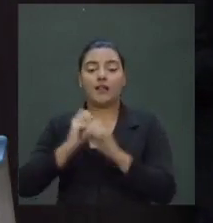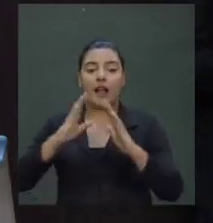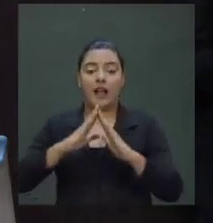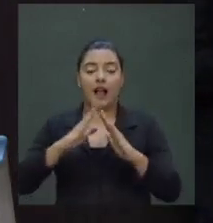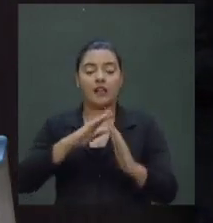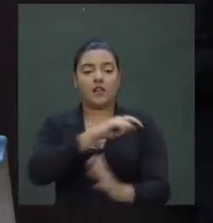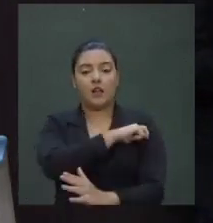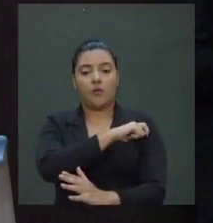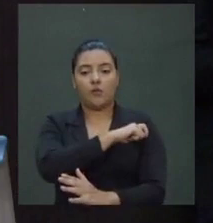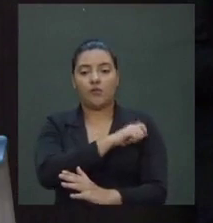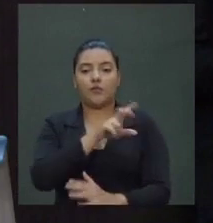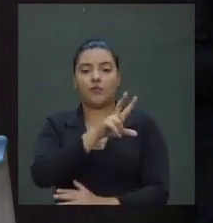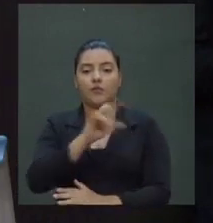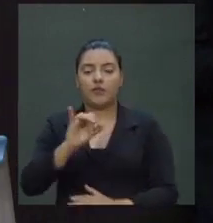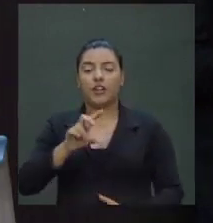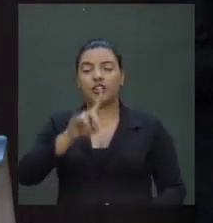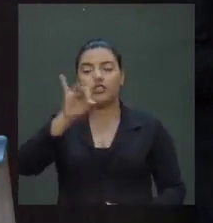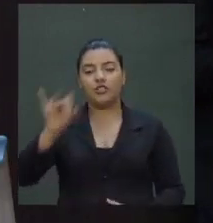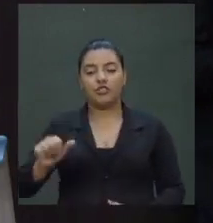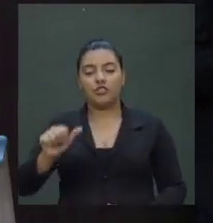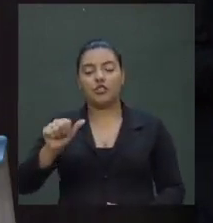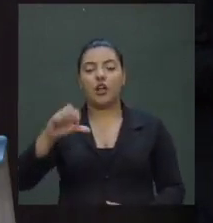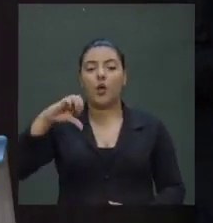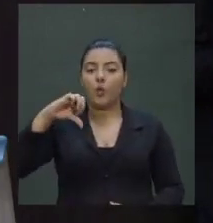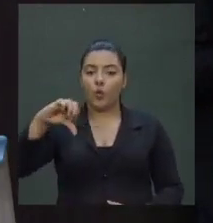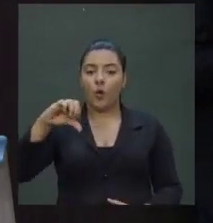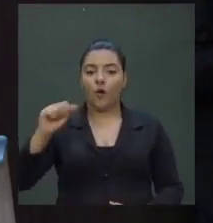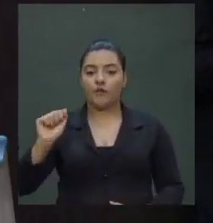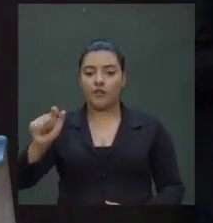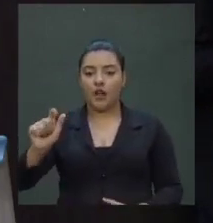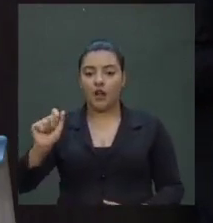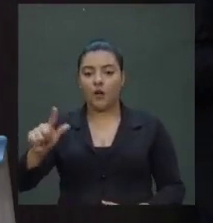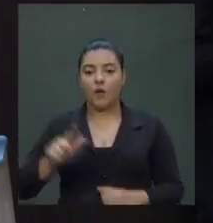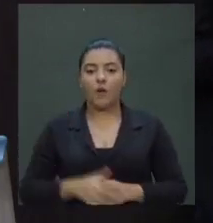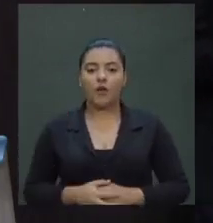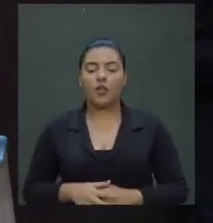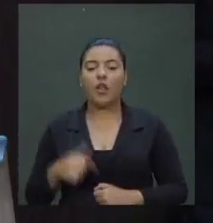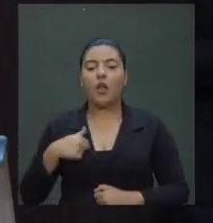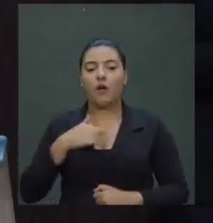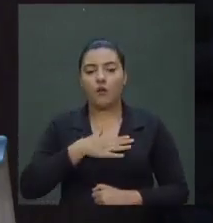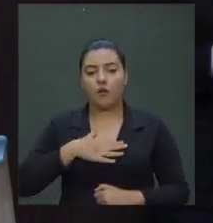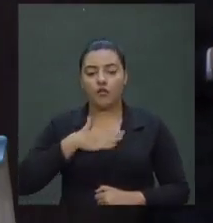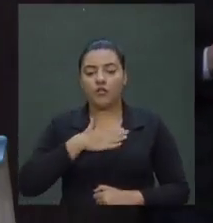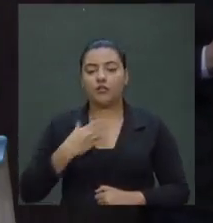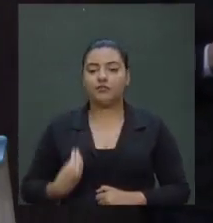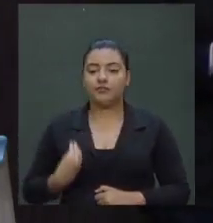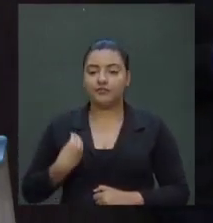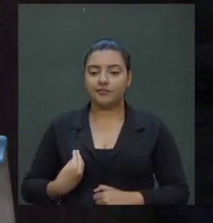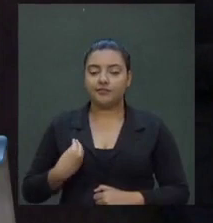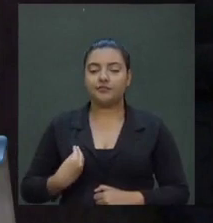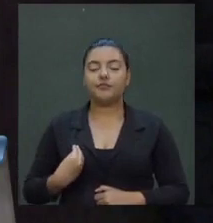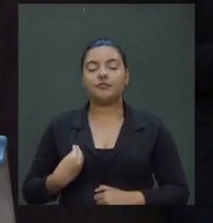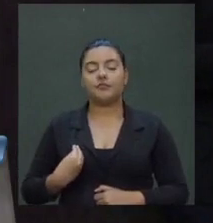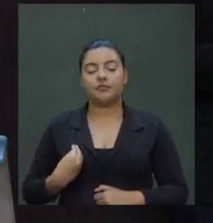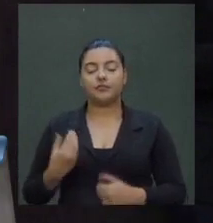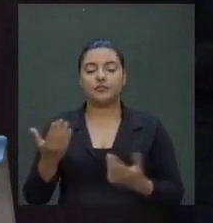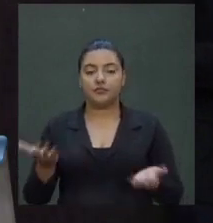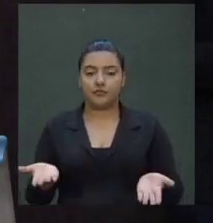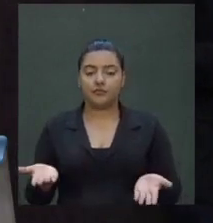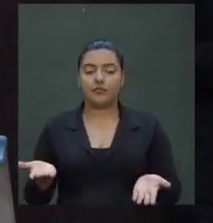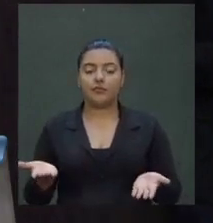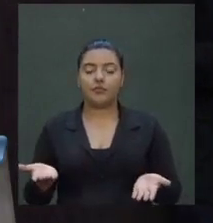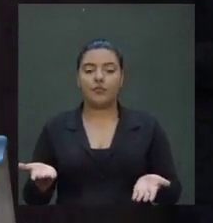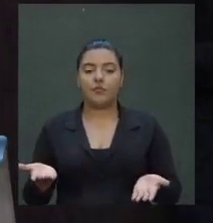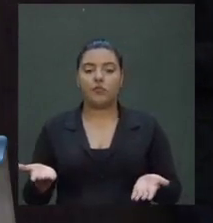se farão comemorar no próximo dia 9 de agosto, pelo que eu gostaria aqui de registrar a presença entre nós